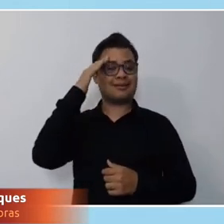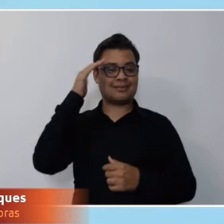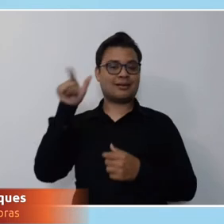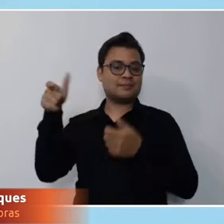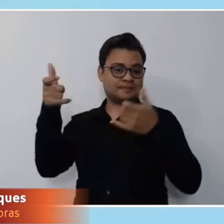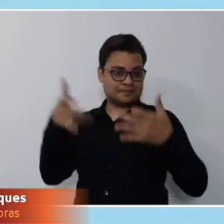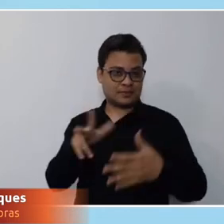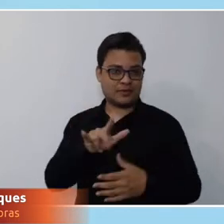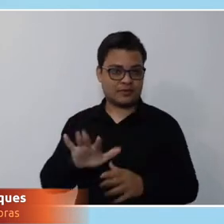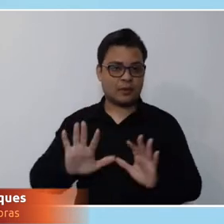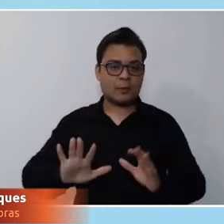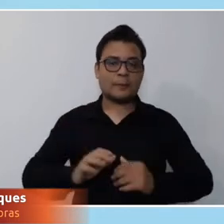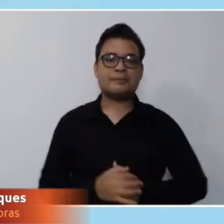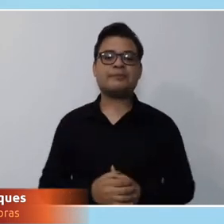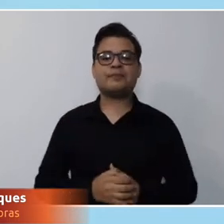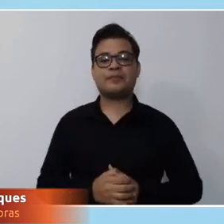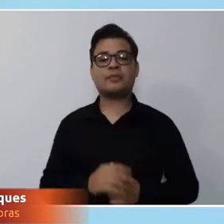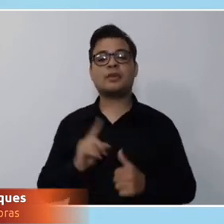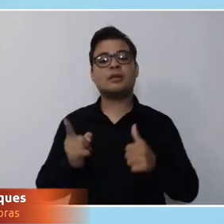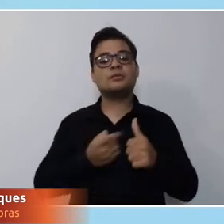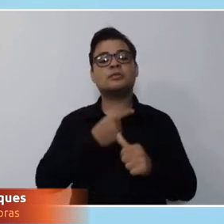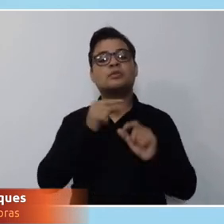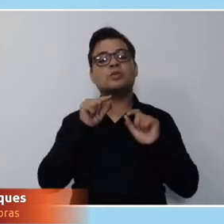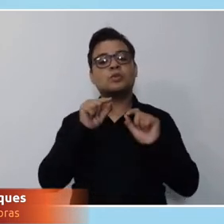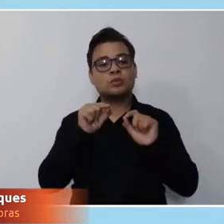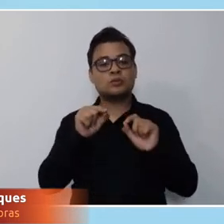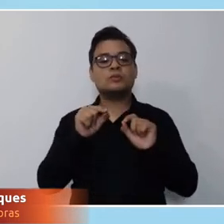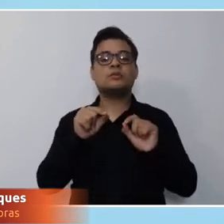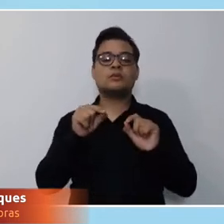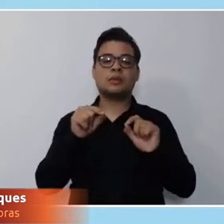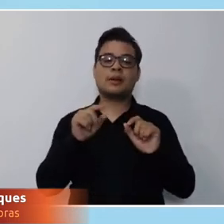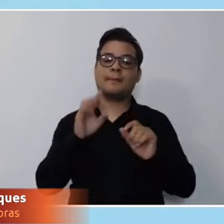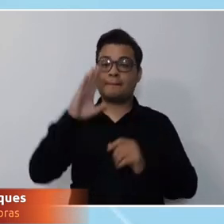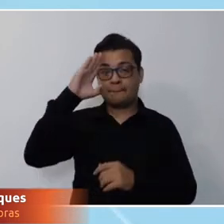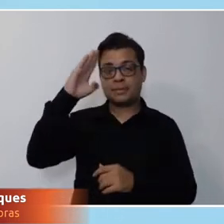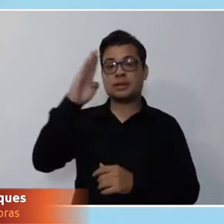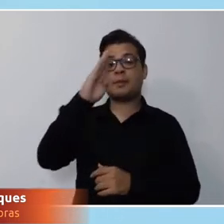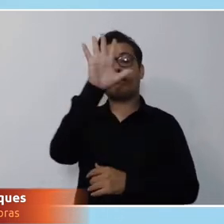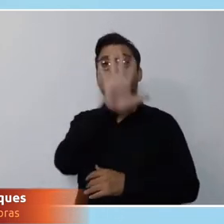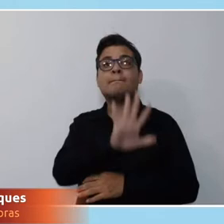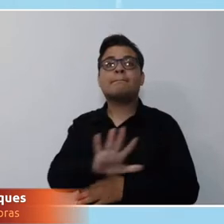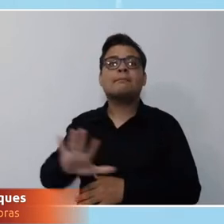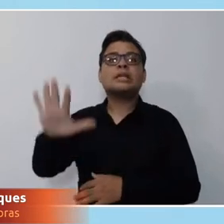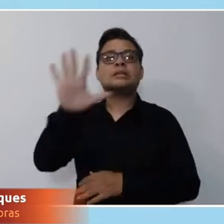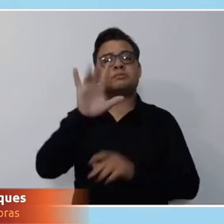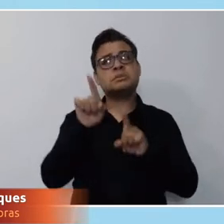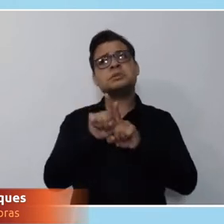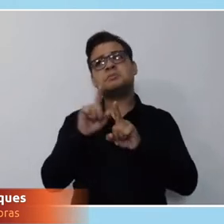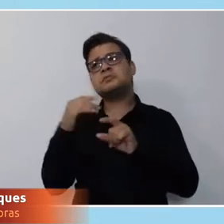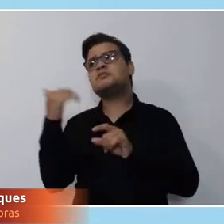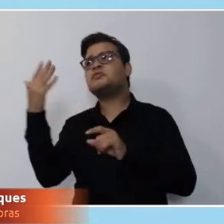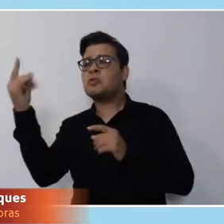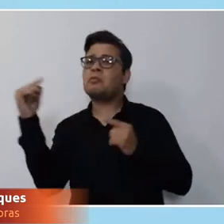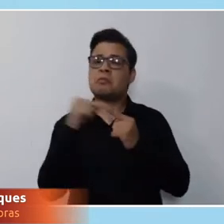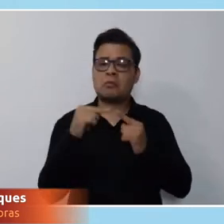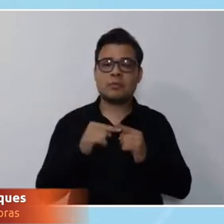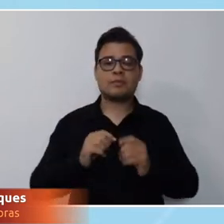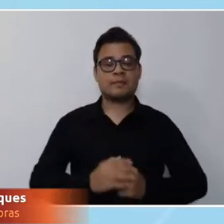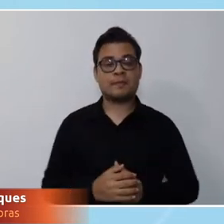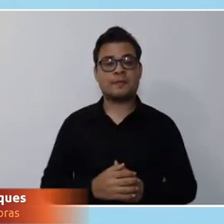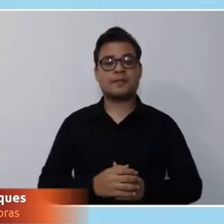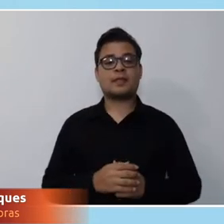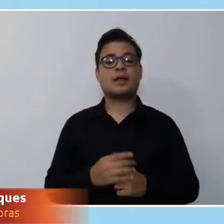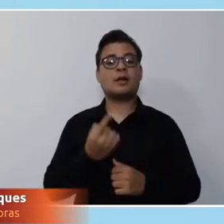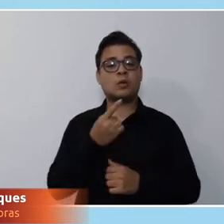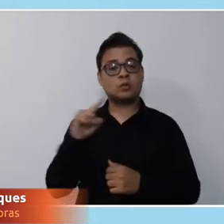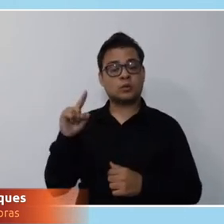delas, na verdade, trata mais do cenário nacional, mas tem reverberações também fora. E na última quarta-feira, o ministro do